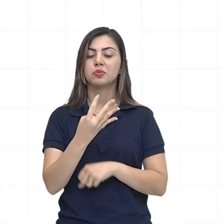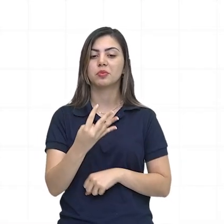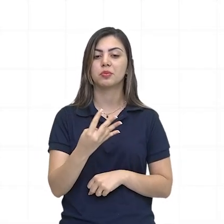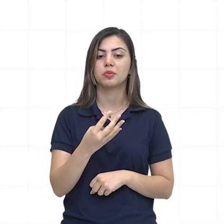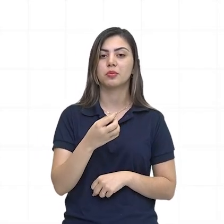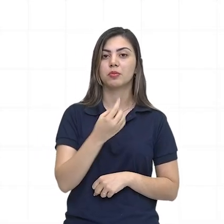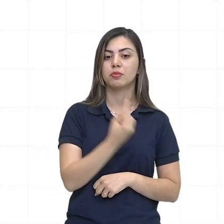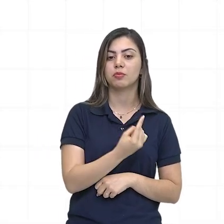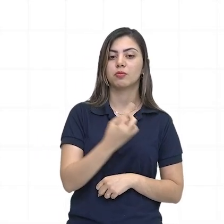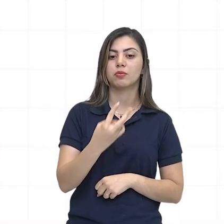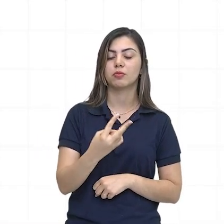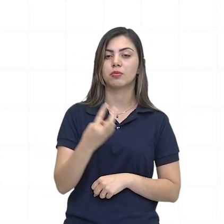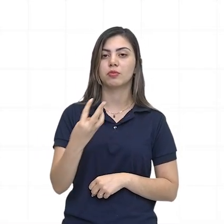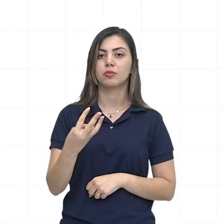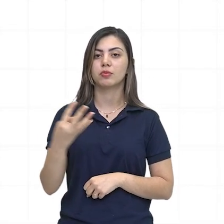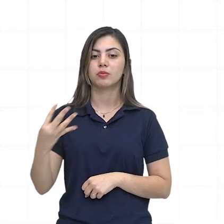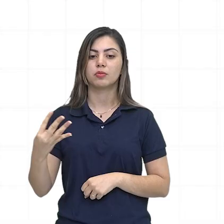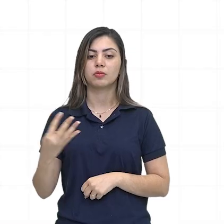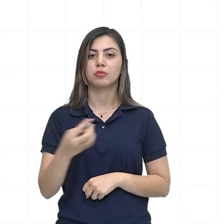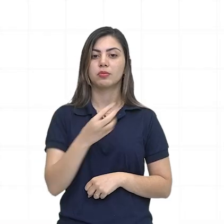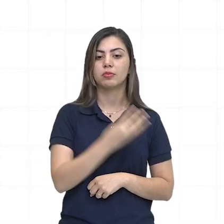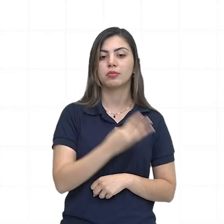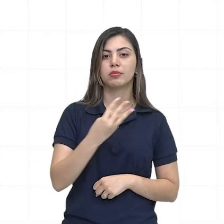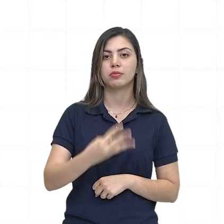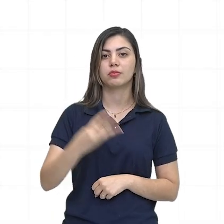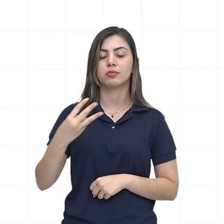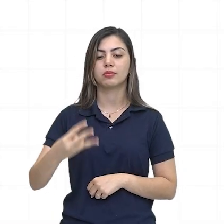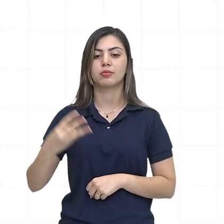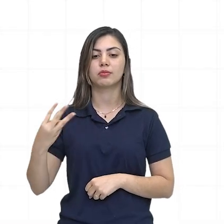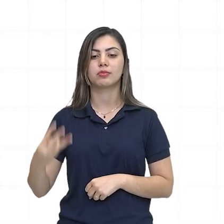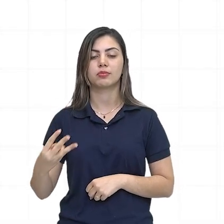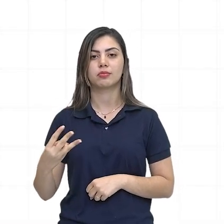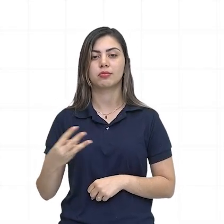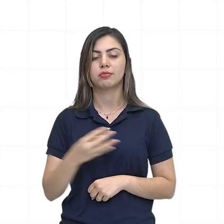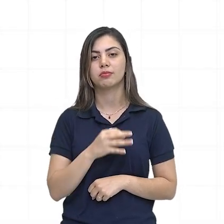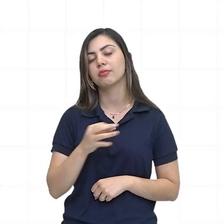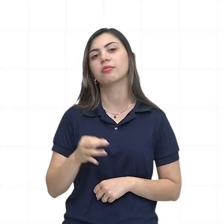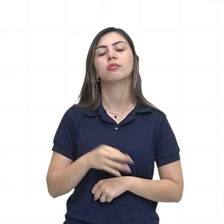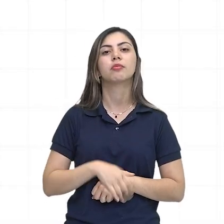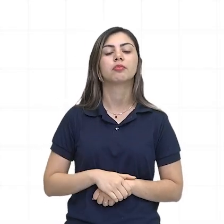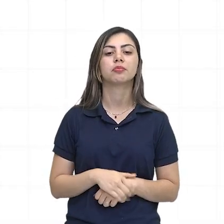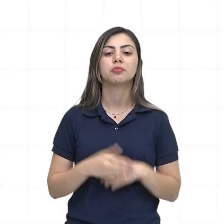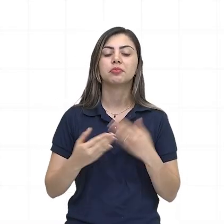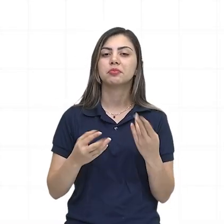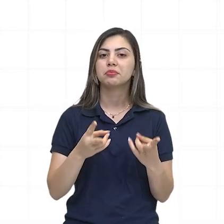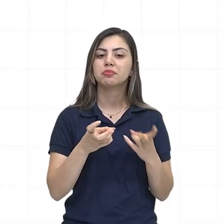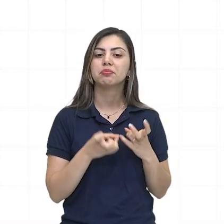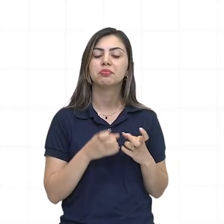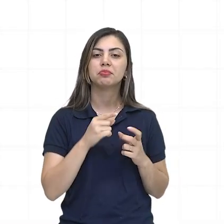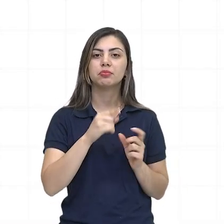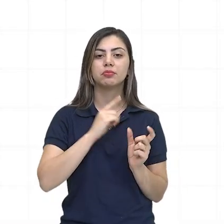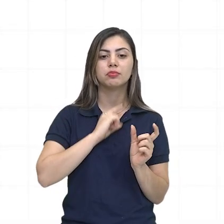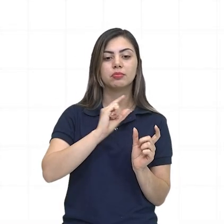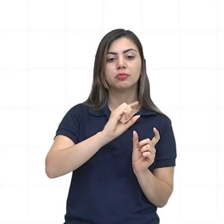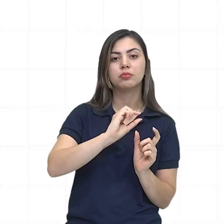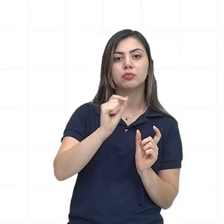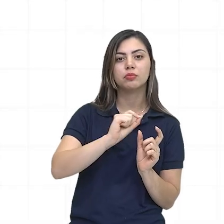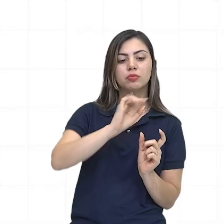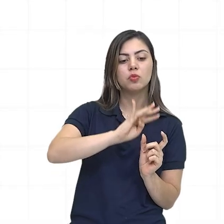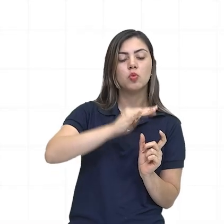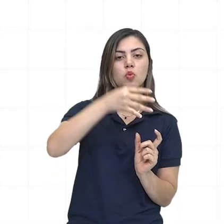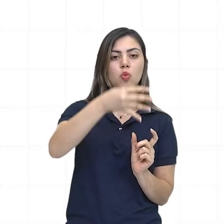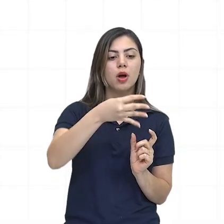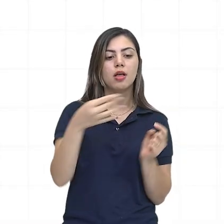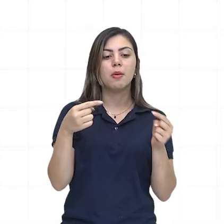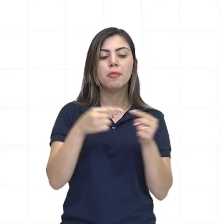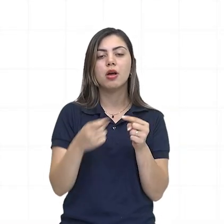3, 4. Ó, é isso aqui, ó. É o comando. Então, o expoente é o comando. Aí depois, então, é